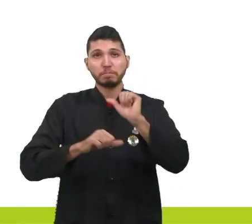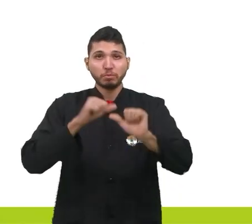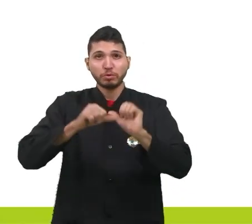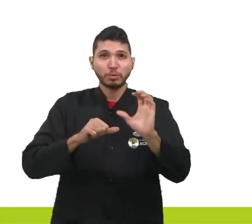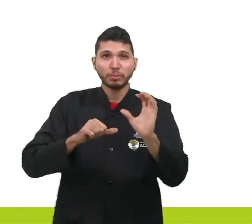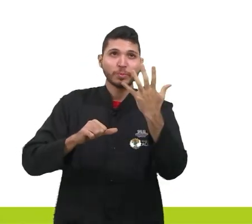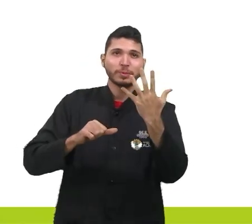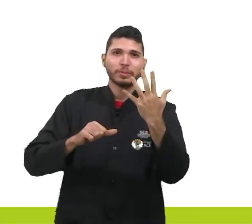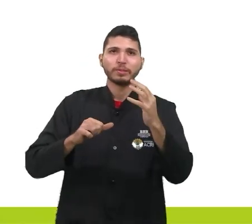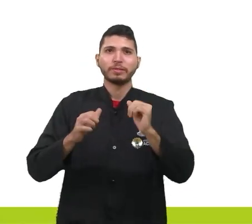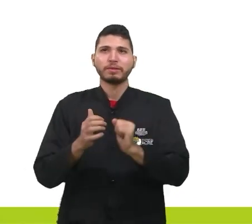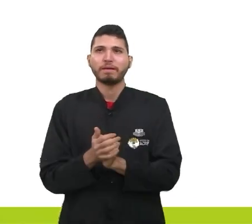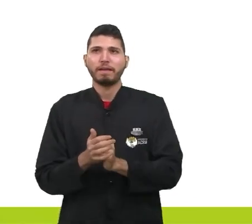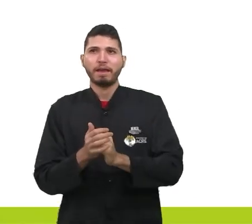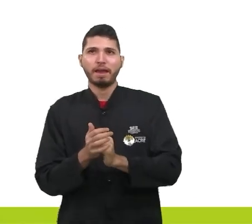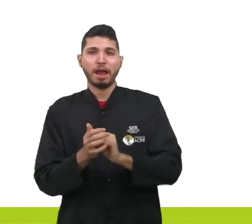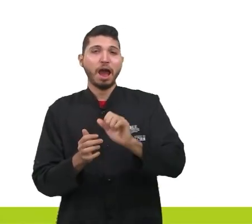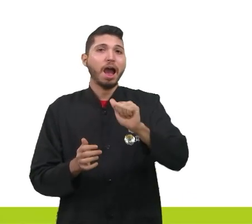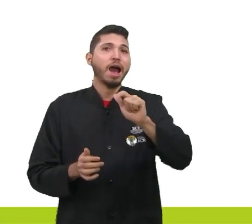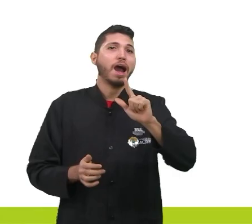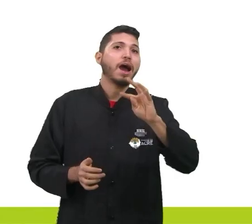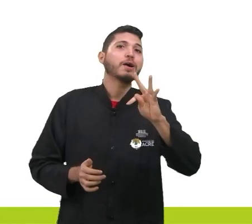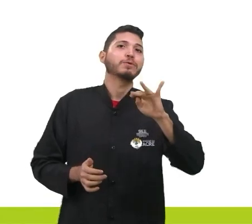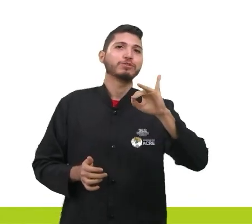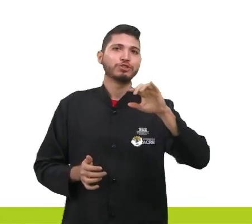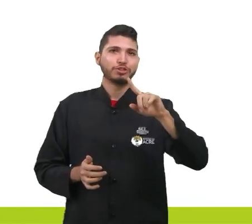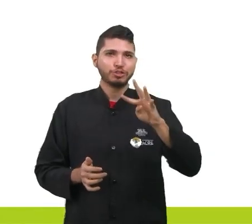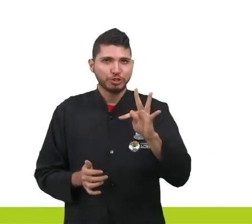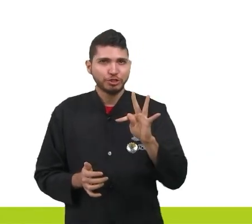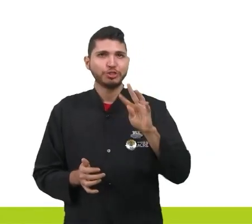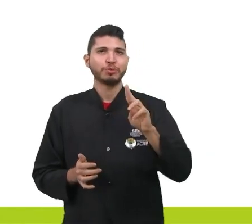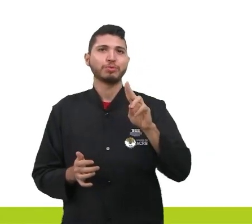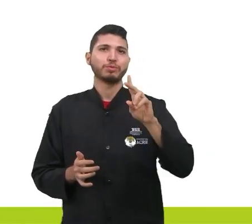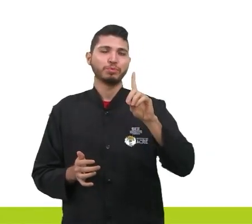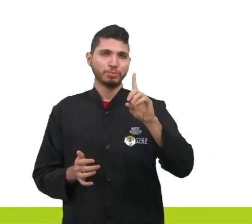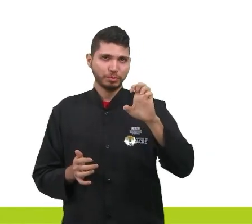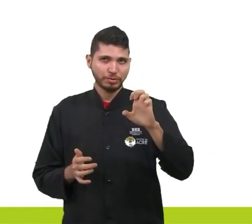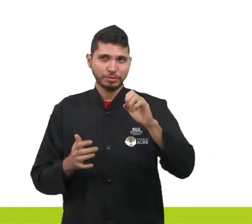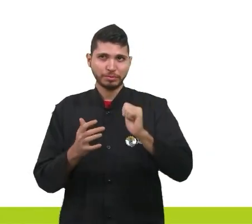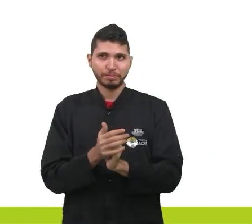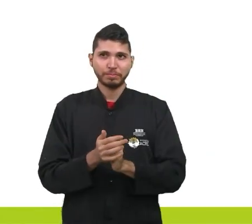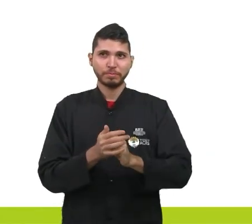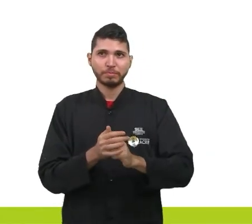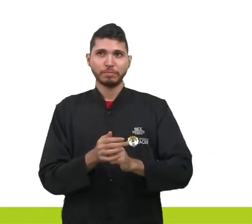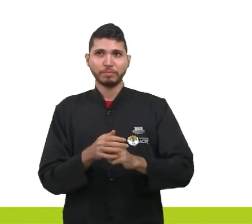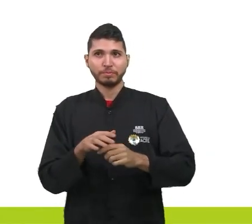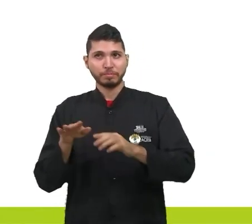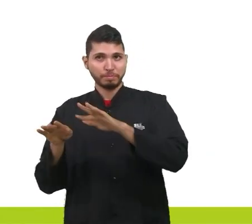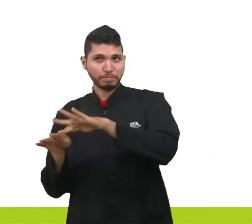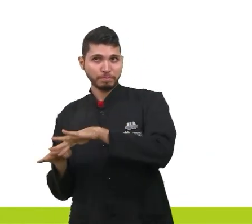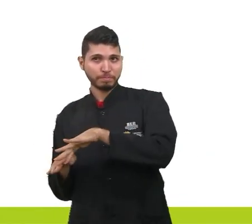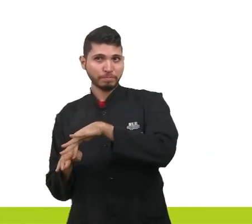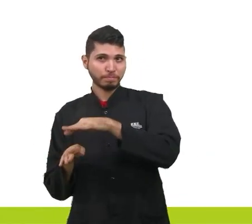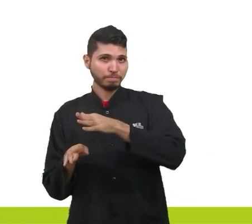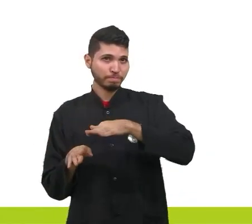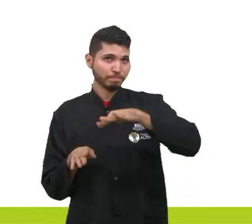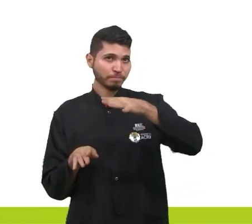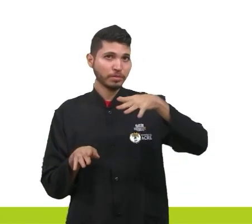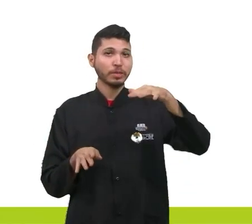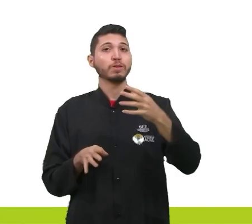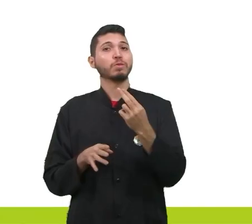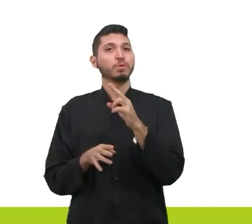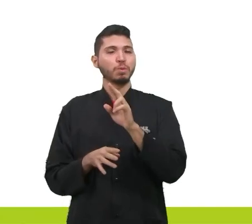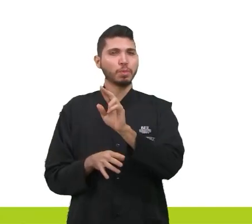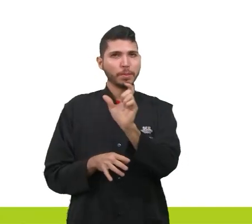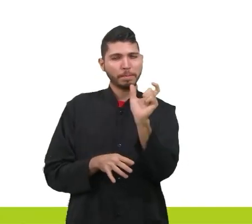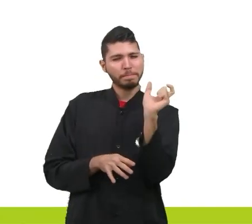de altitude. Peraí, professora, agora eu fiquei confuso. Então, pessoal, são nomes bem parecidos,